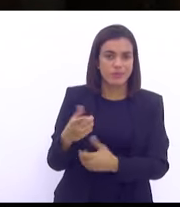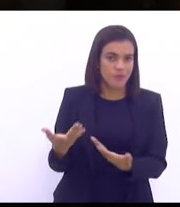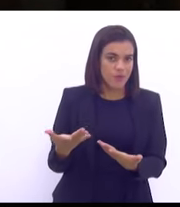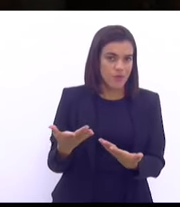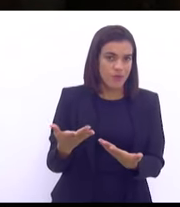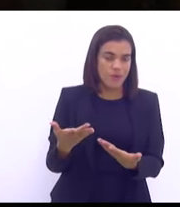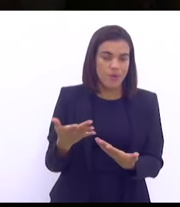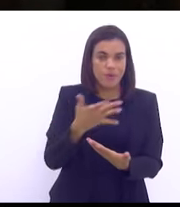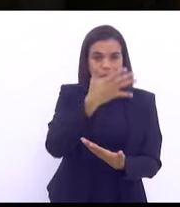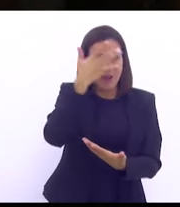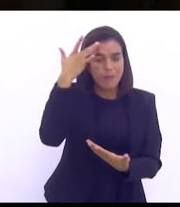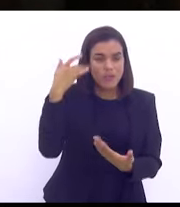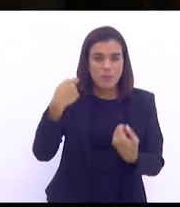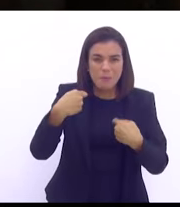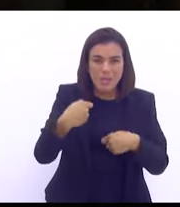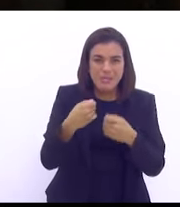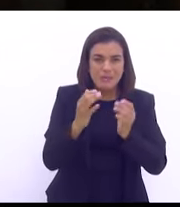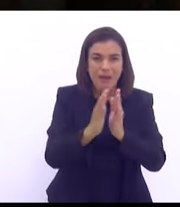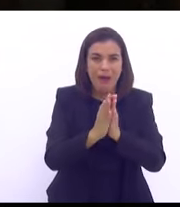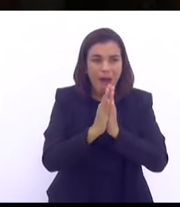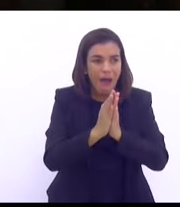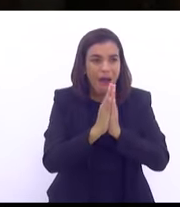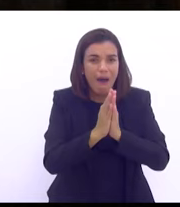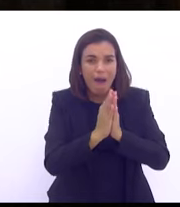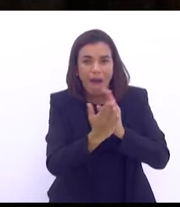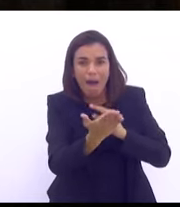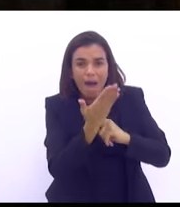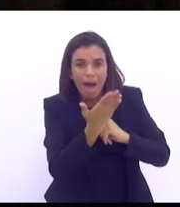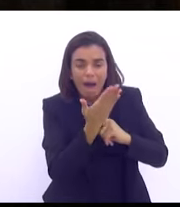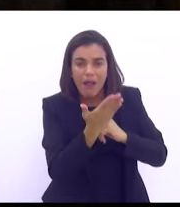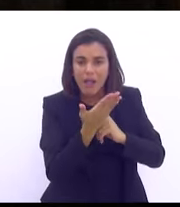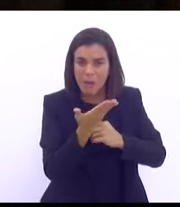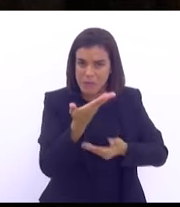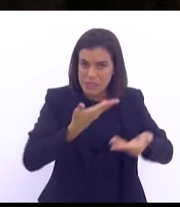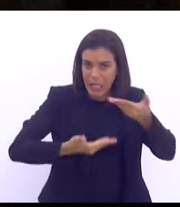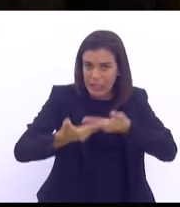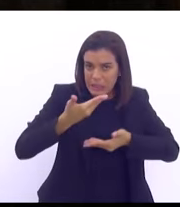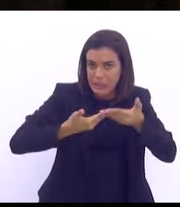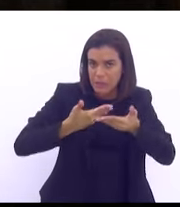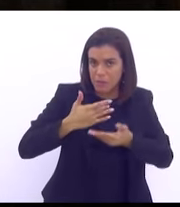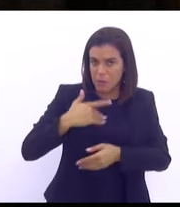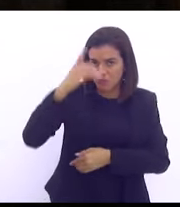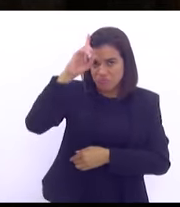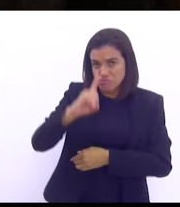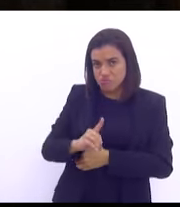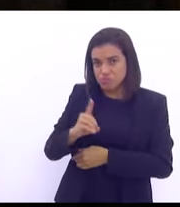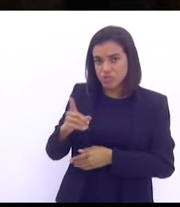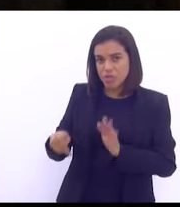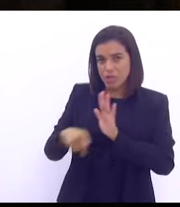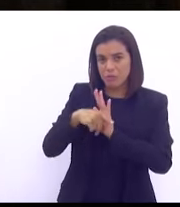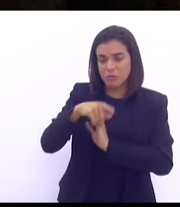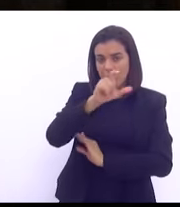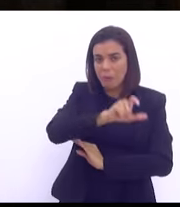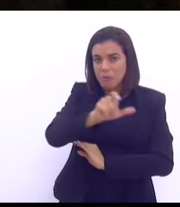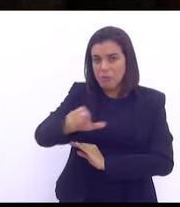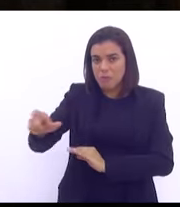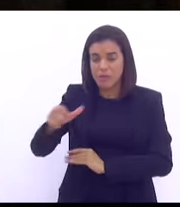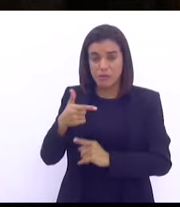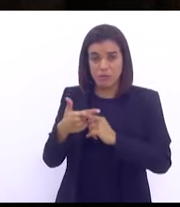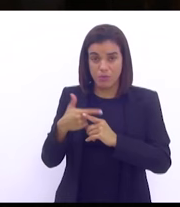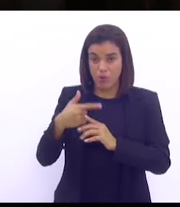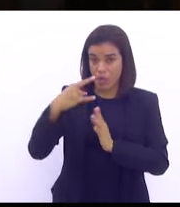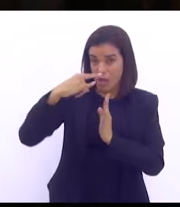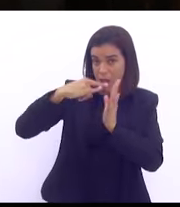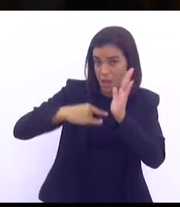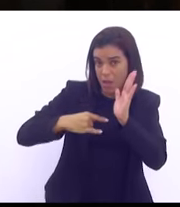Alguém ter que implorar para ser atendido num direito legítimo seu, porque a luz está em